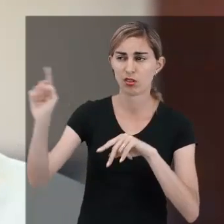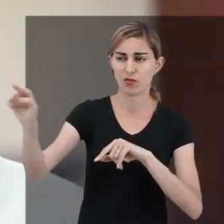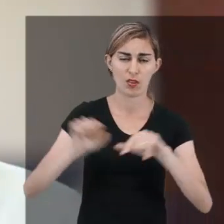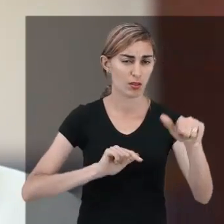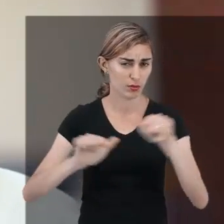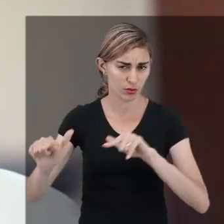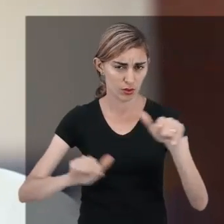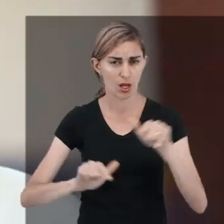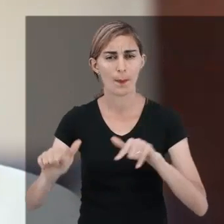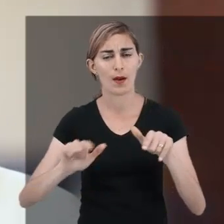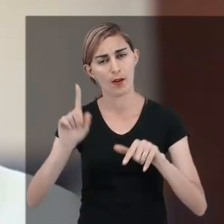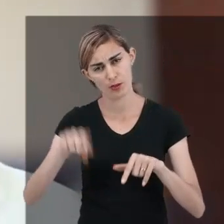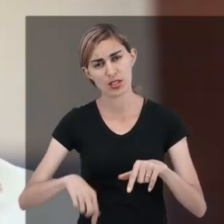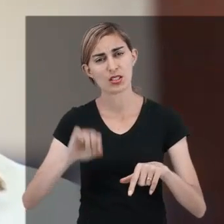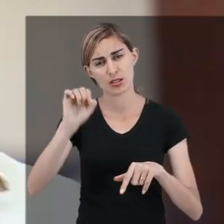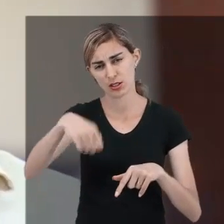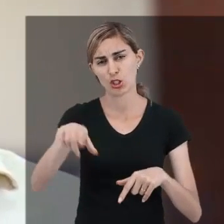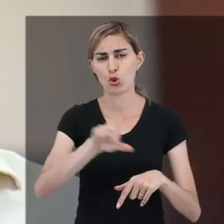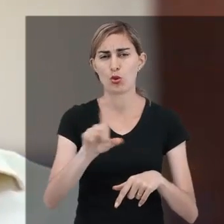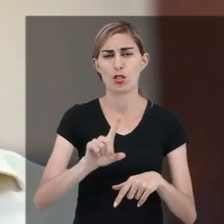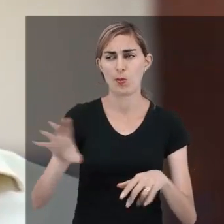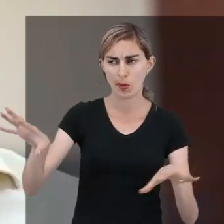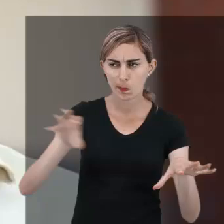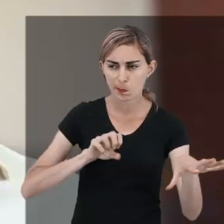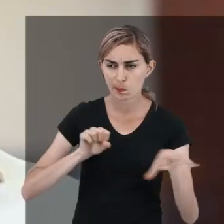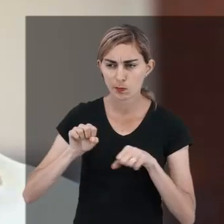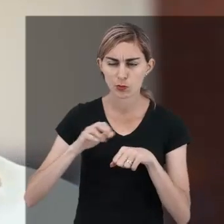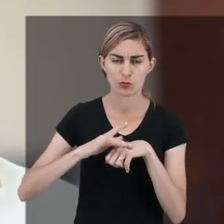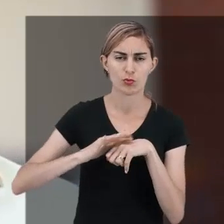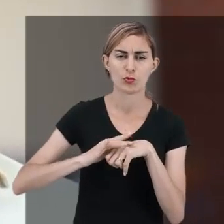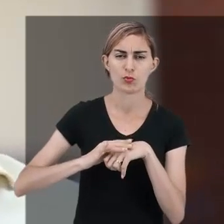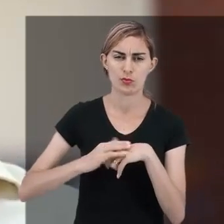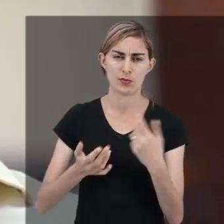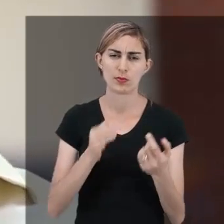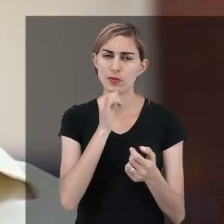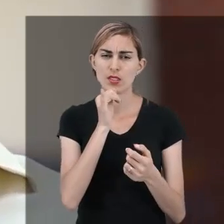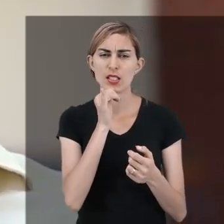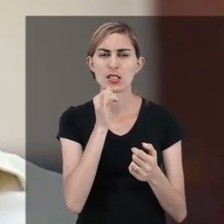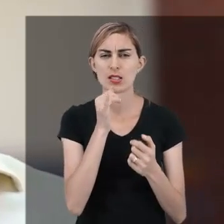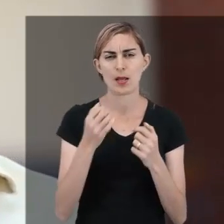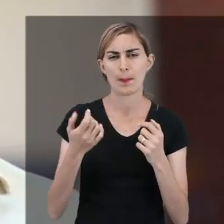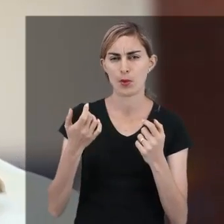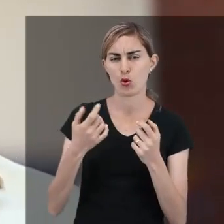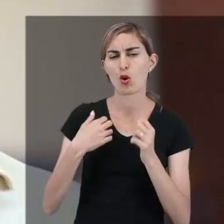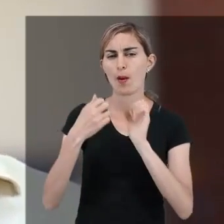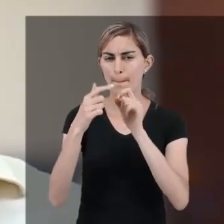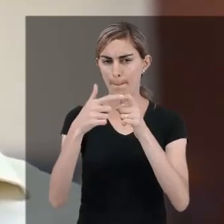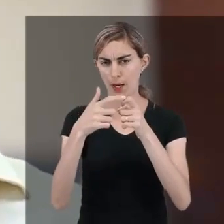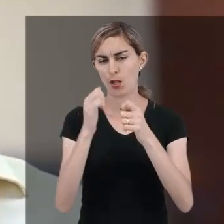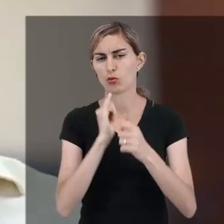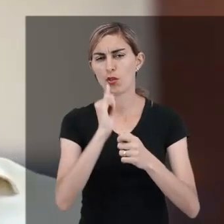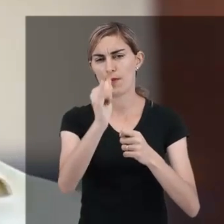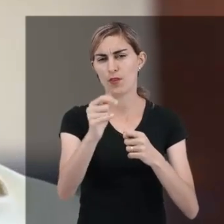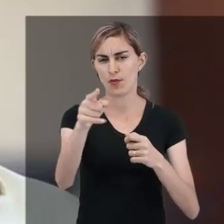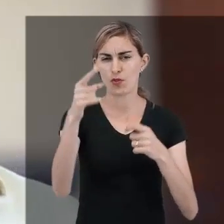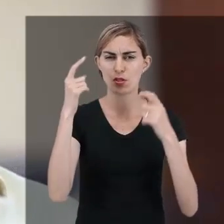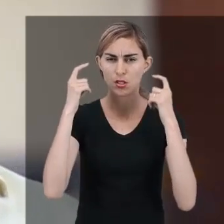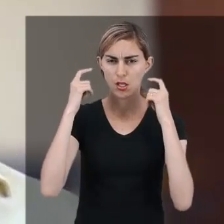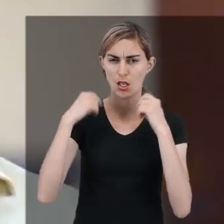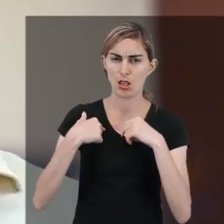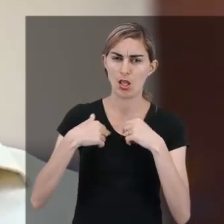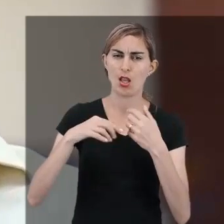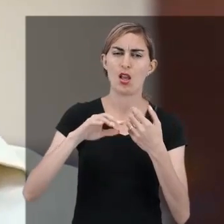adquirida pelo trabalhador na execução da atividade dele. Então, por exemplo, se o médico sinaliza para a gente que a gente está tendo